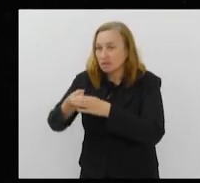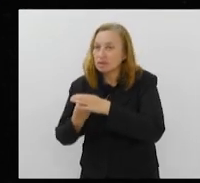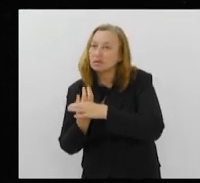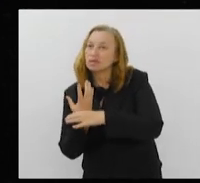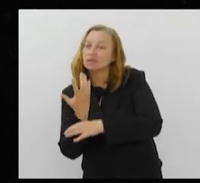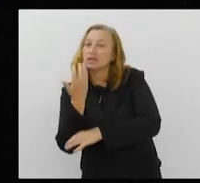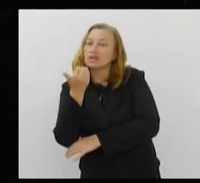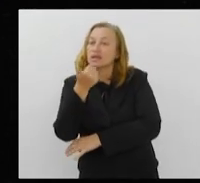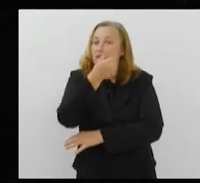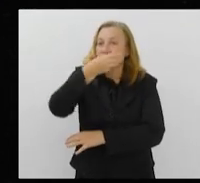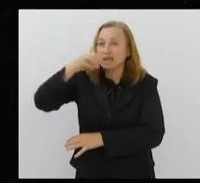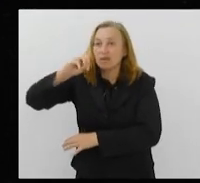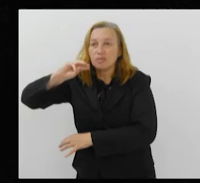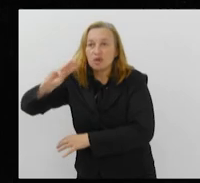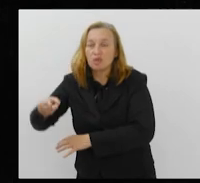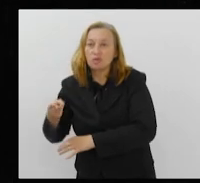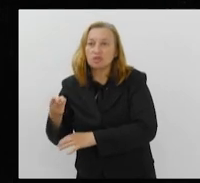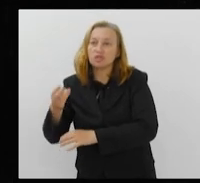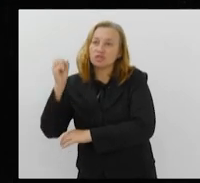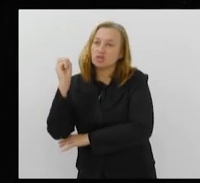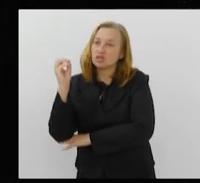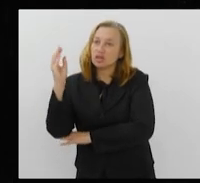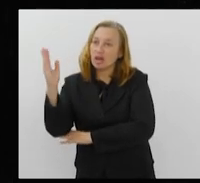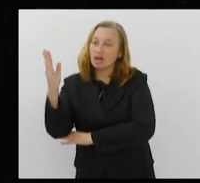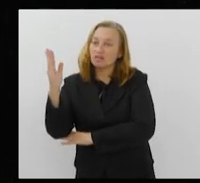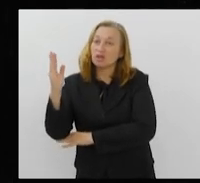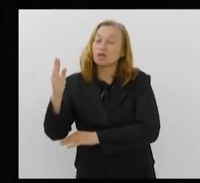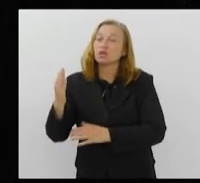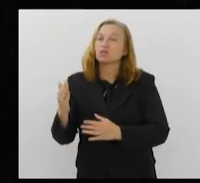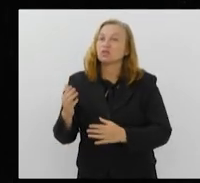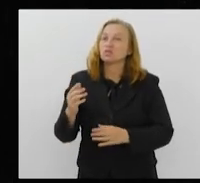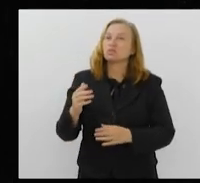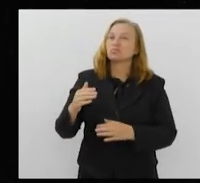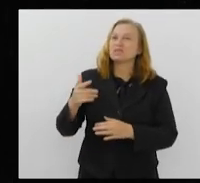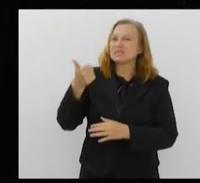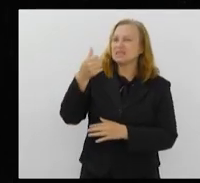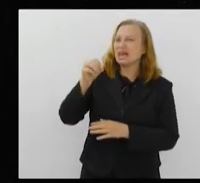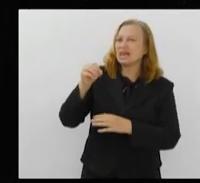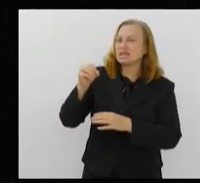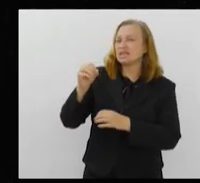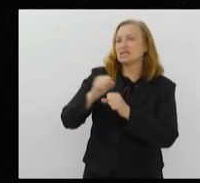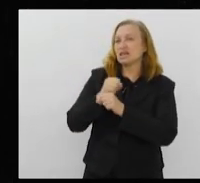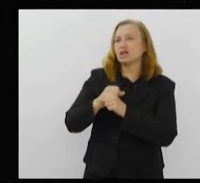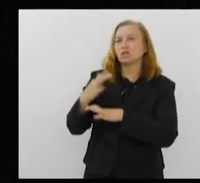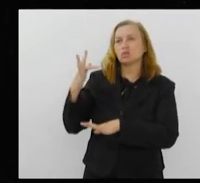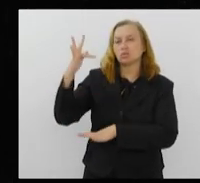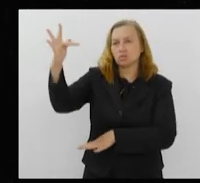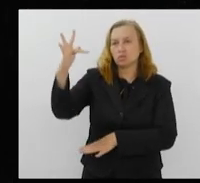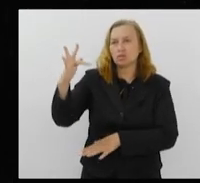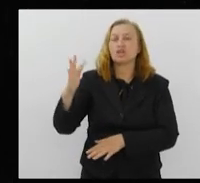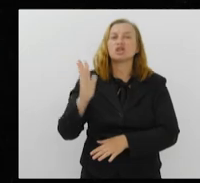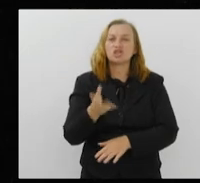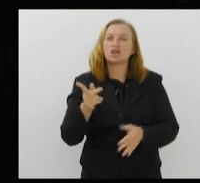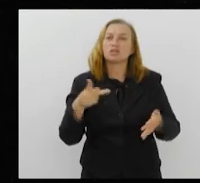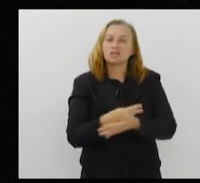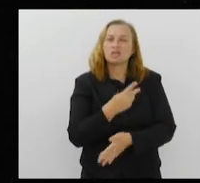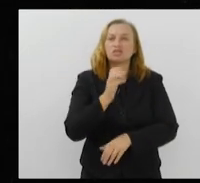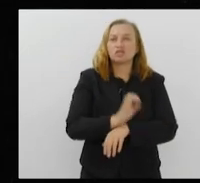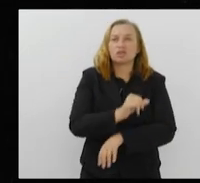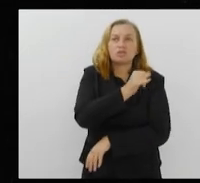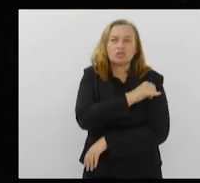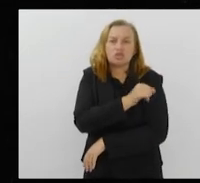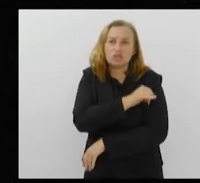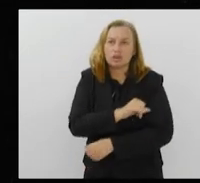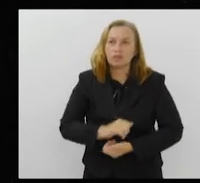árvores nos próximos 10 anos. É um plano que já está acontecendo, aliás, aqui no estado do Rio de